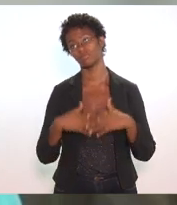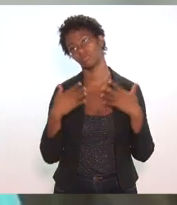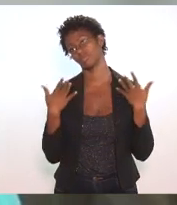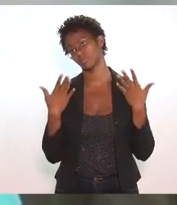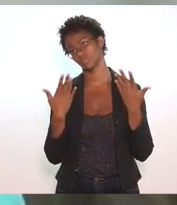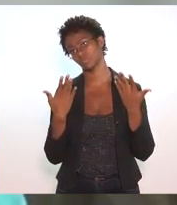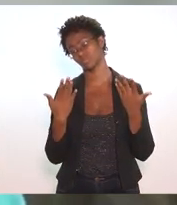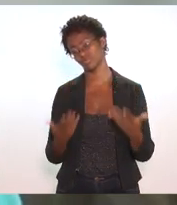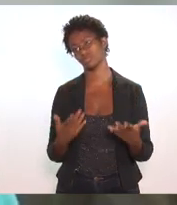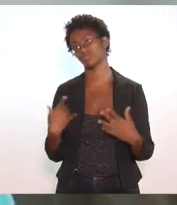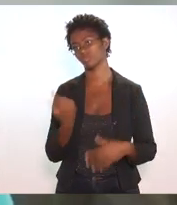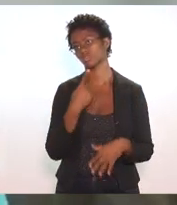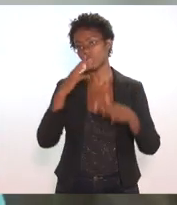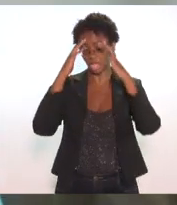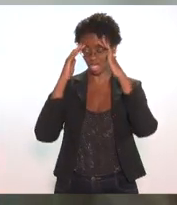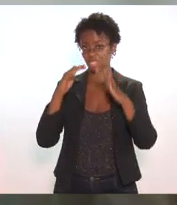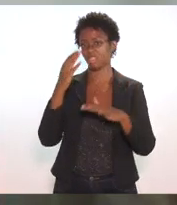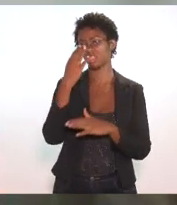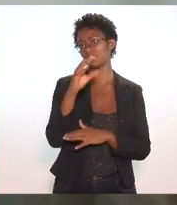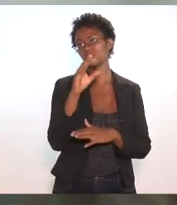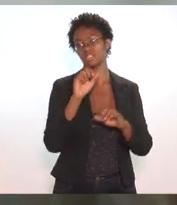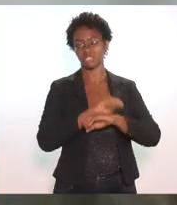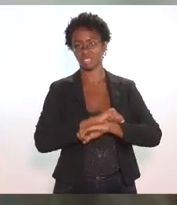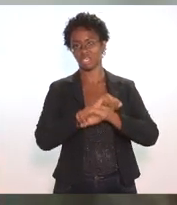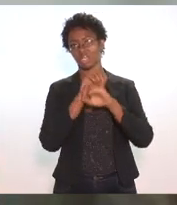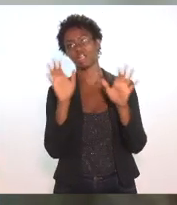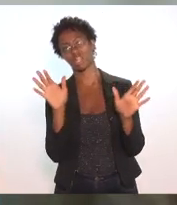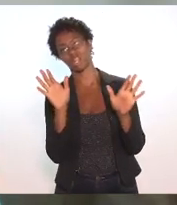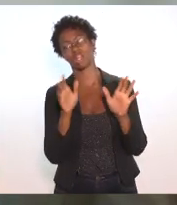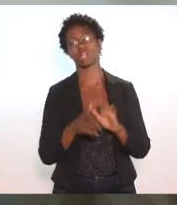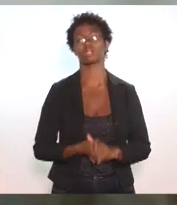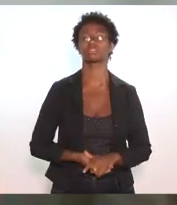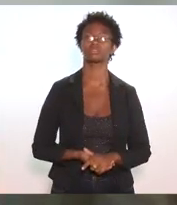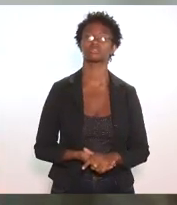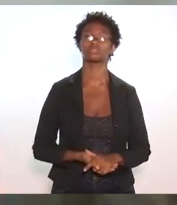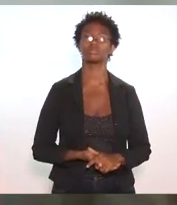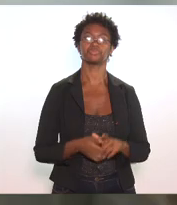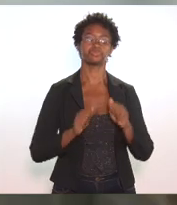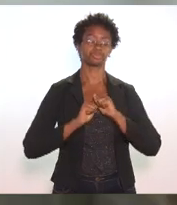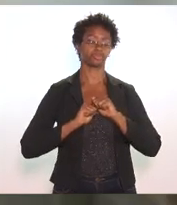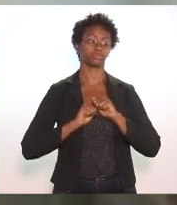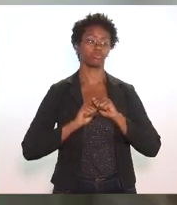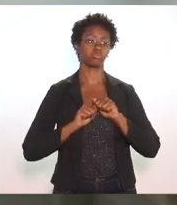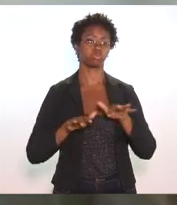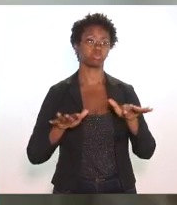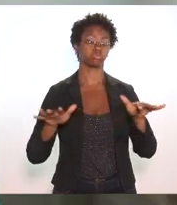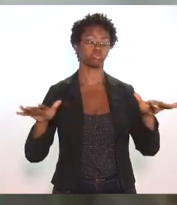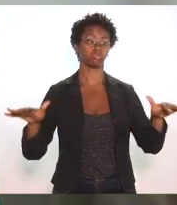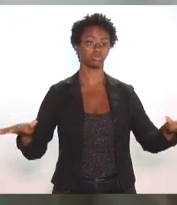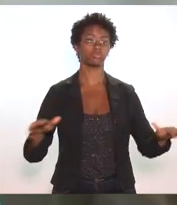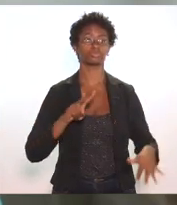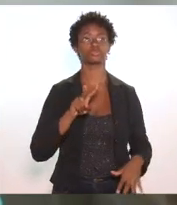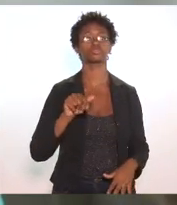a ciência. E é claro que a pandemia, o